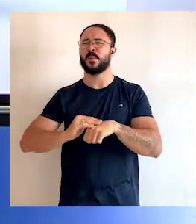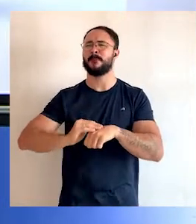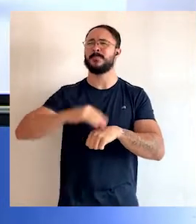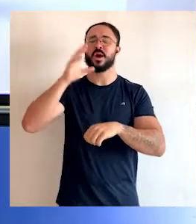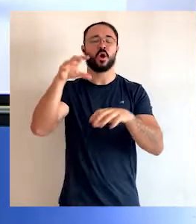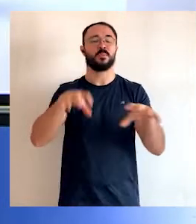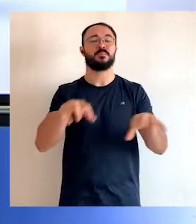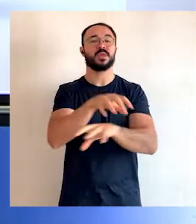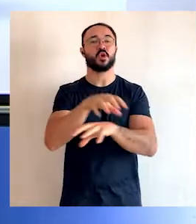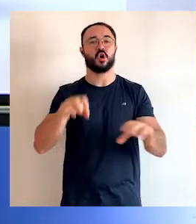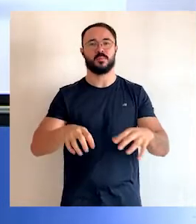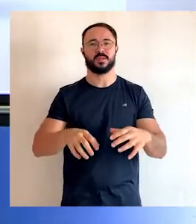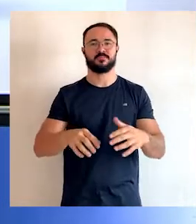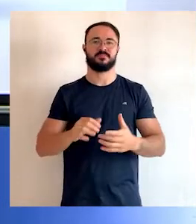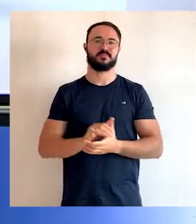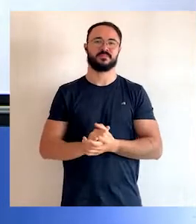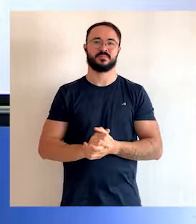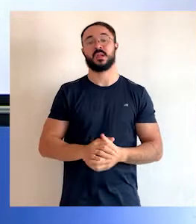tropical Amazônia.